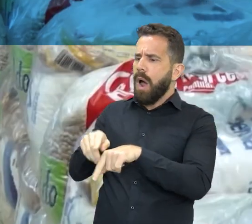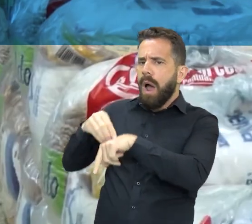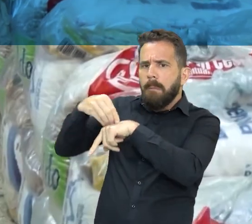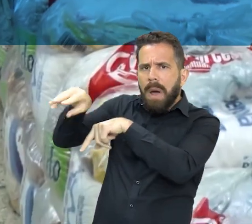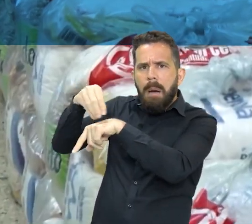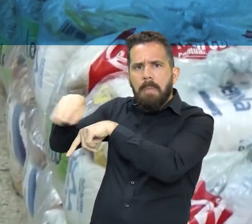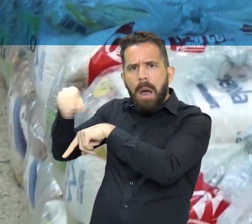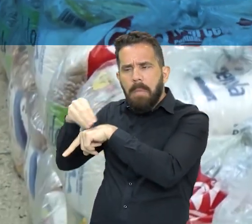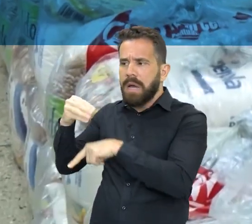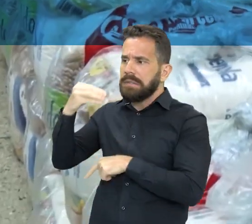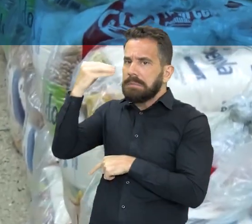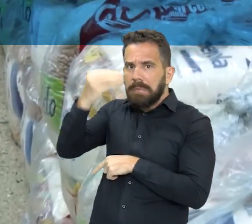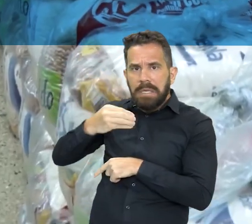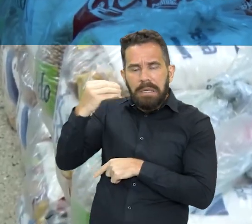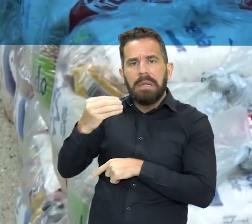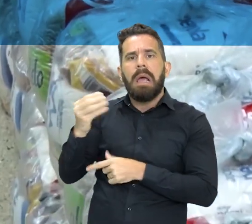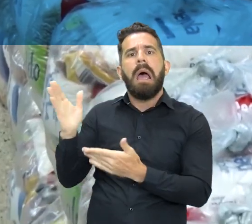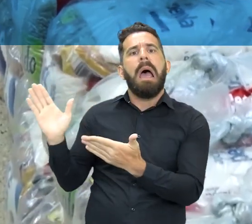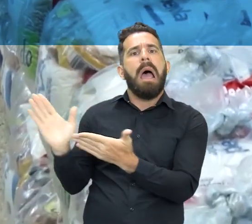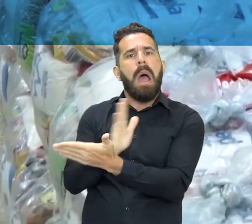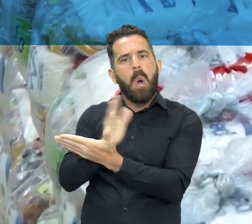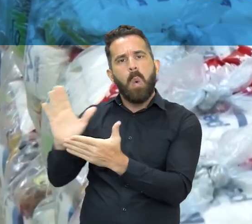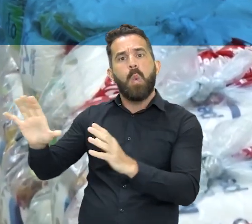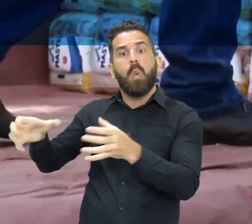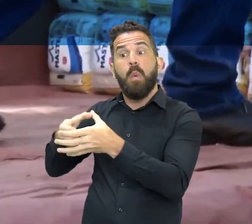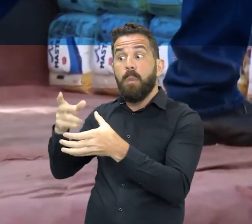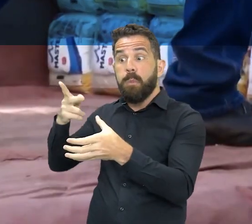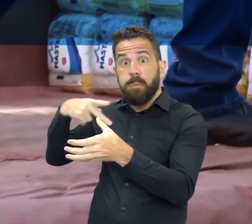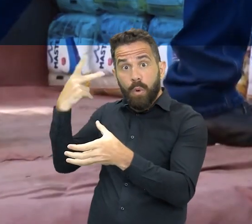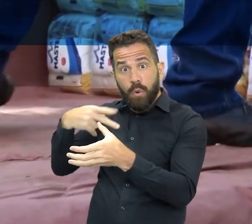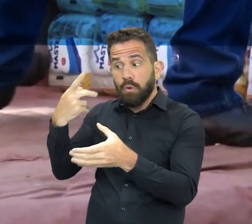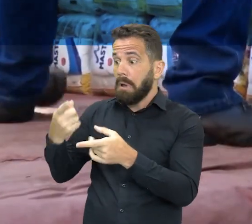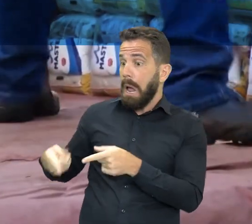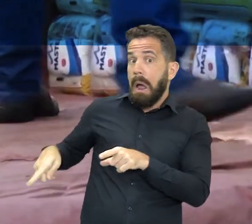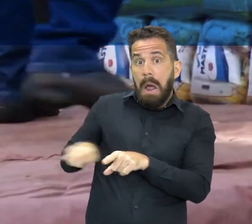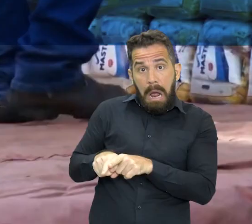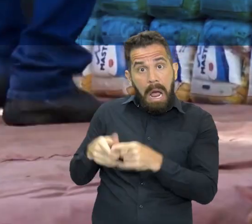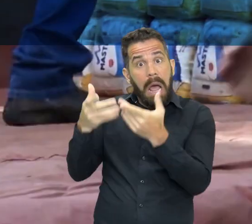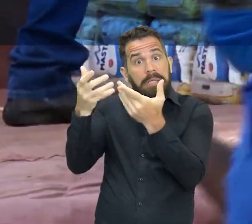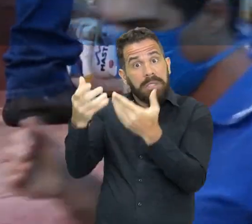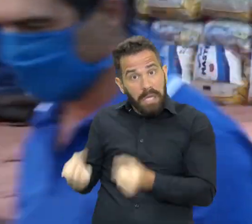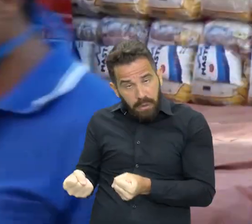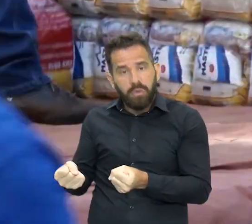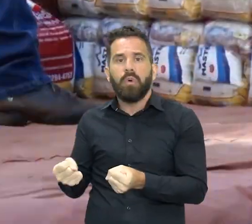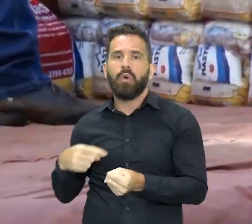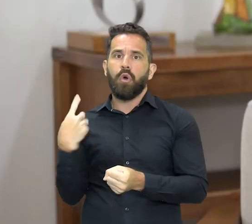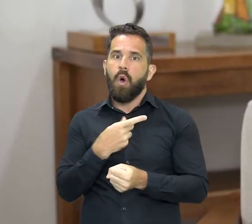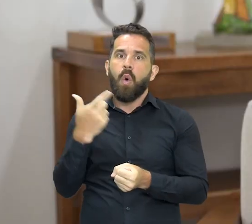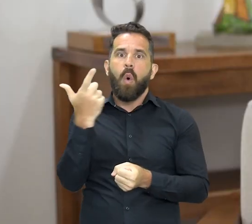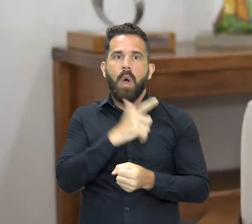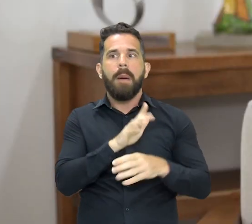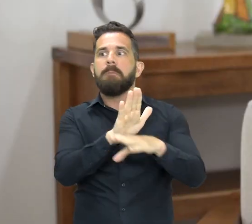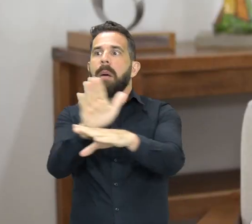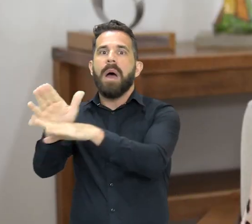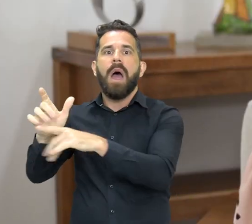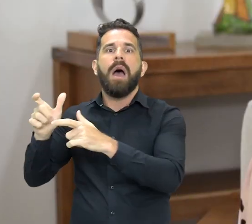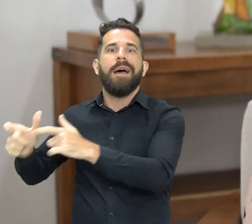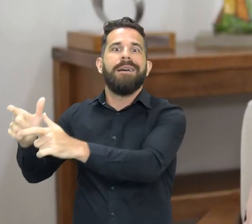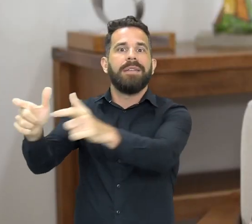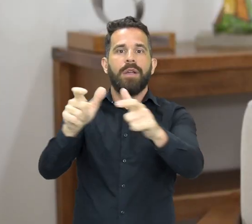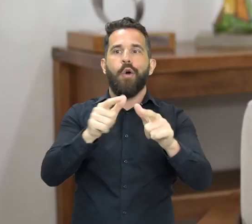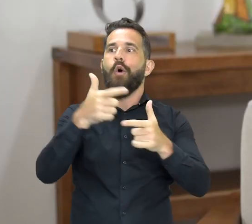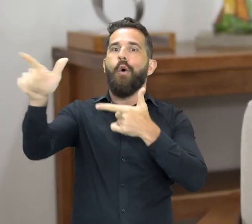parlamentares, inclusive, abraçou o projeto, se somou ao projeto e a gente expandiu, inclusive, para outras regiões que